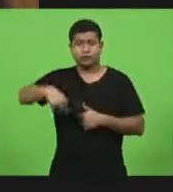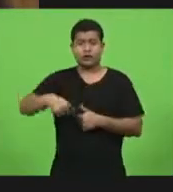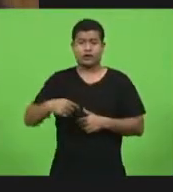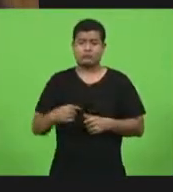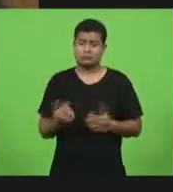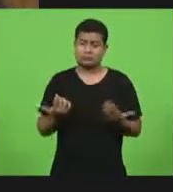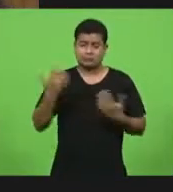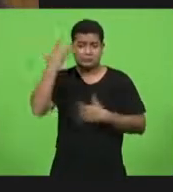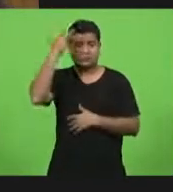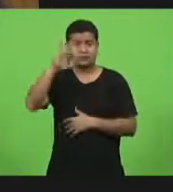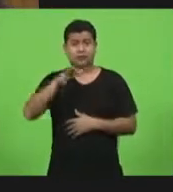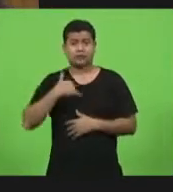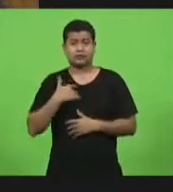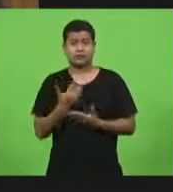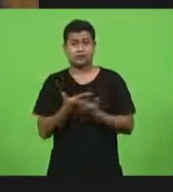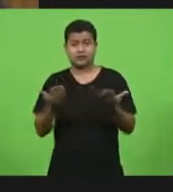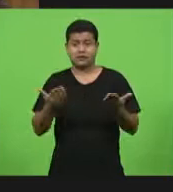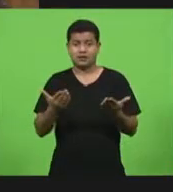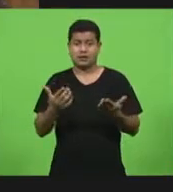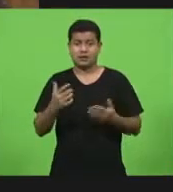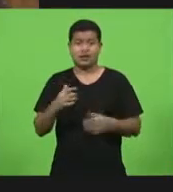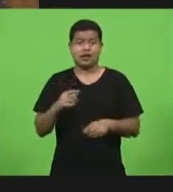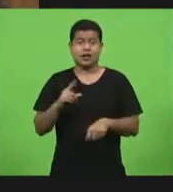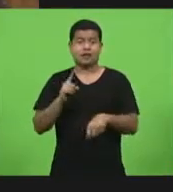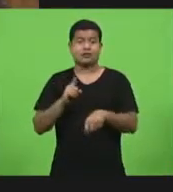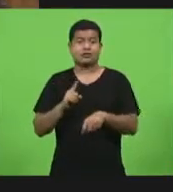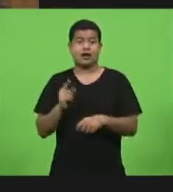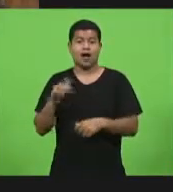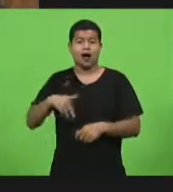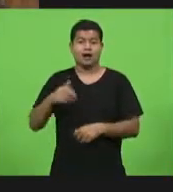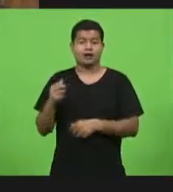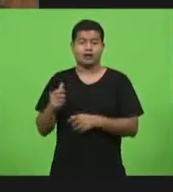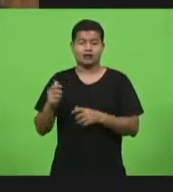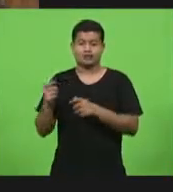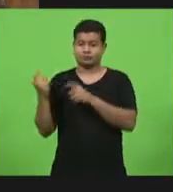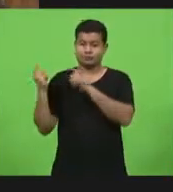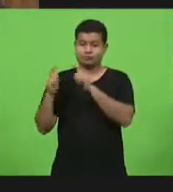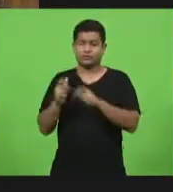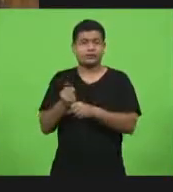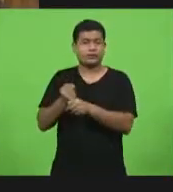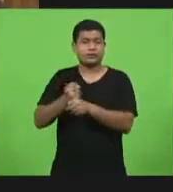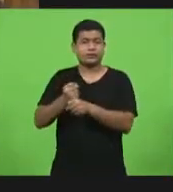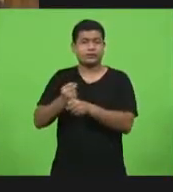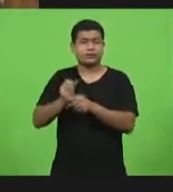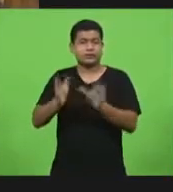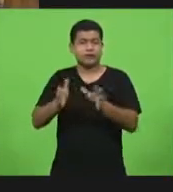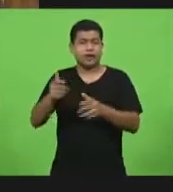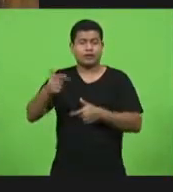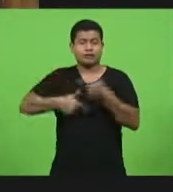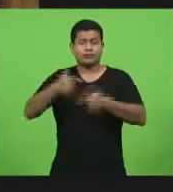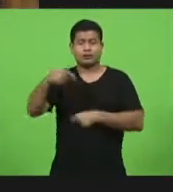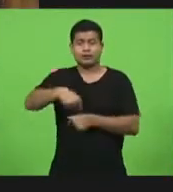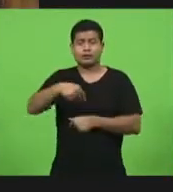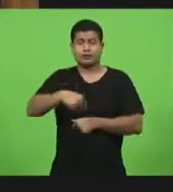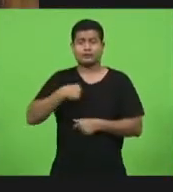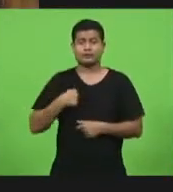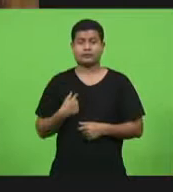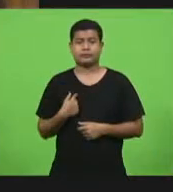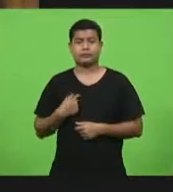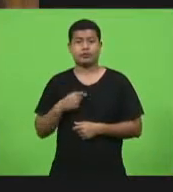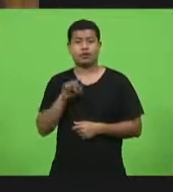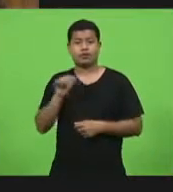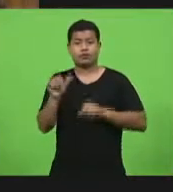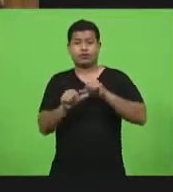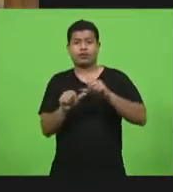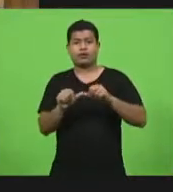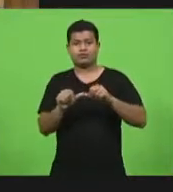Teria que ver quem tem mais tempo do que nós na casa, né, deputado Lima, para saber o regimento. Só para ratificar aqui, minhas duas perguntas